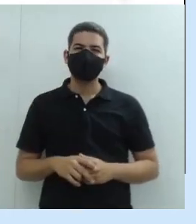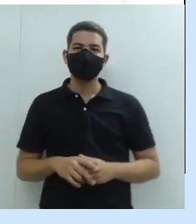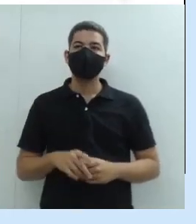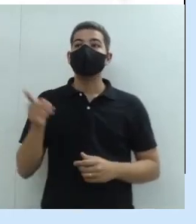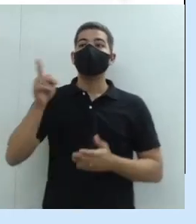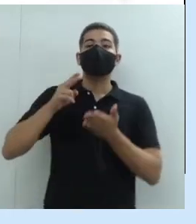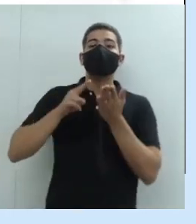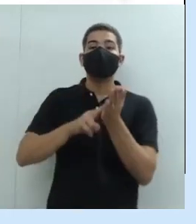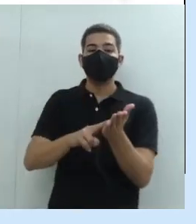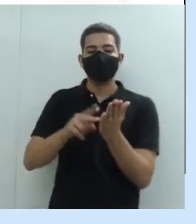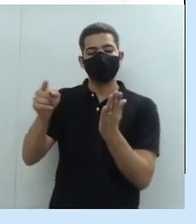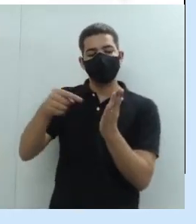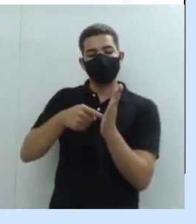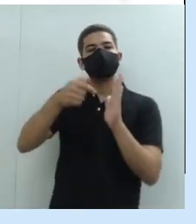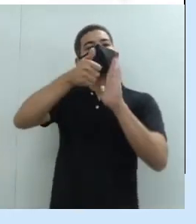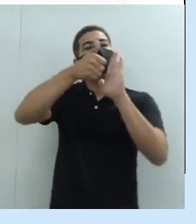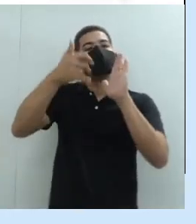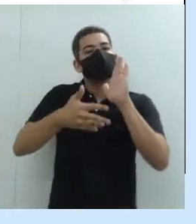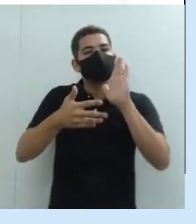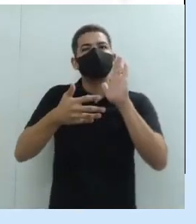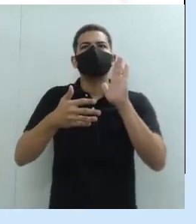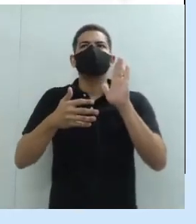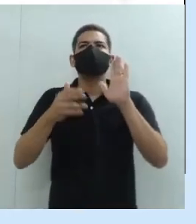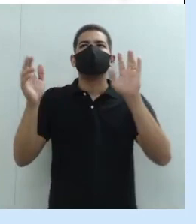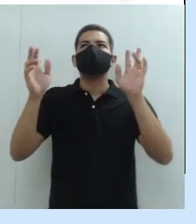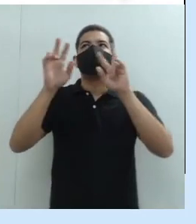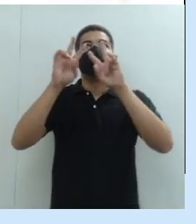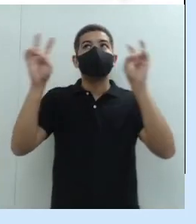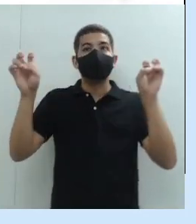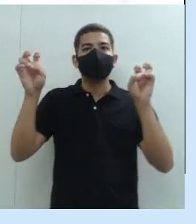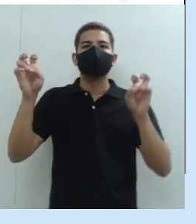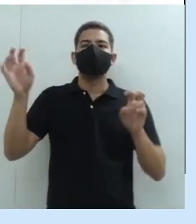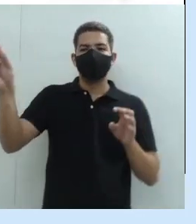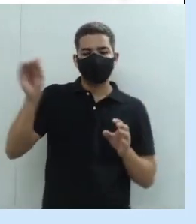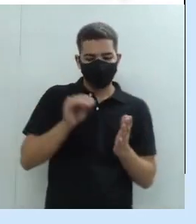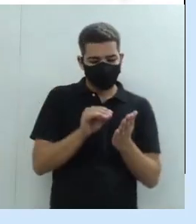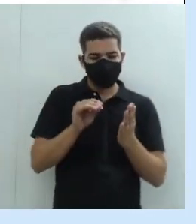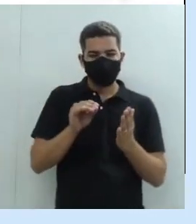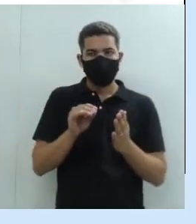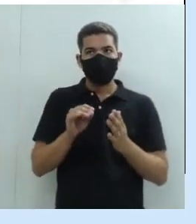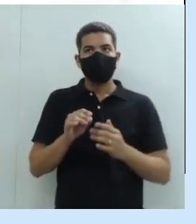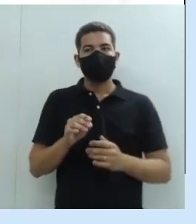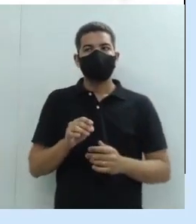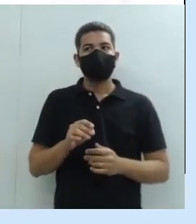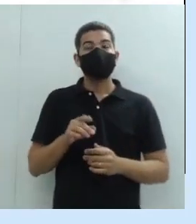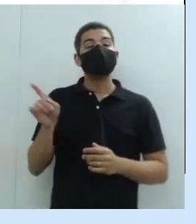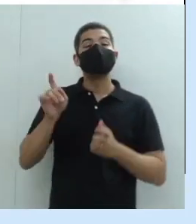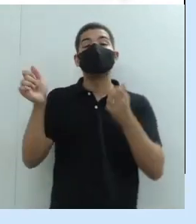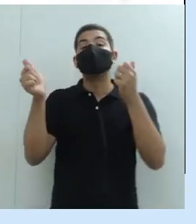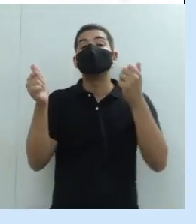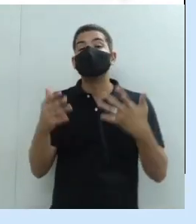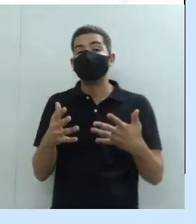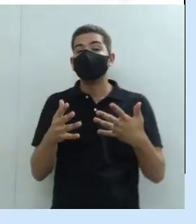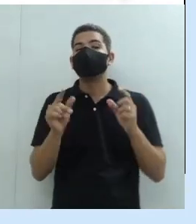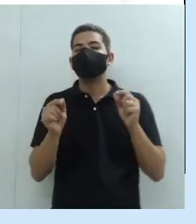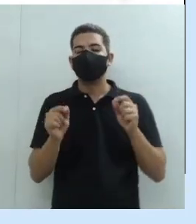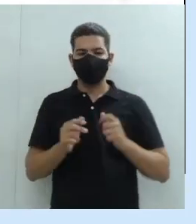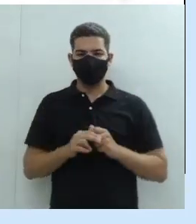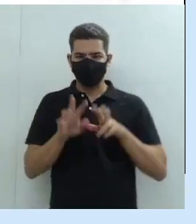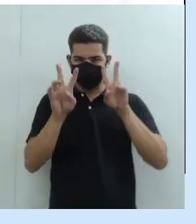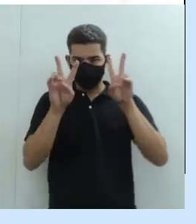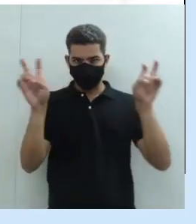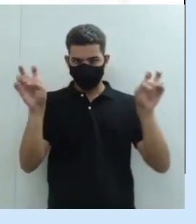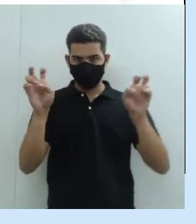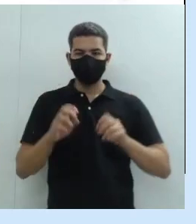o que a pessoa falou. Entendeu? Então, se você vai citar alguém, se você vai fazer referência a alguém utilizando as